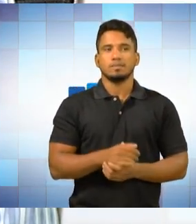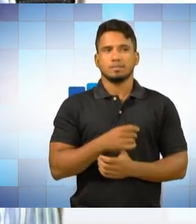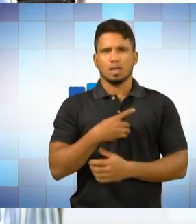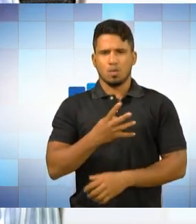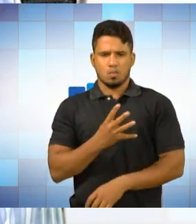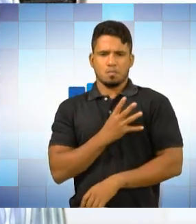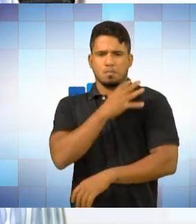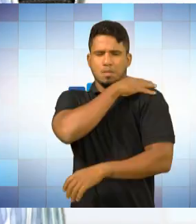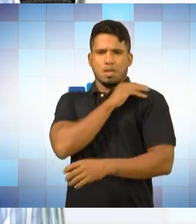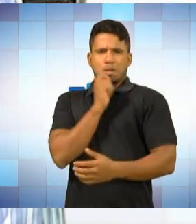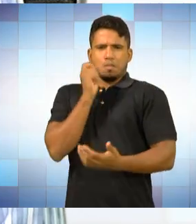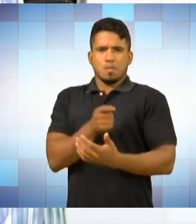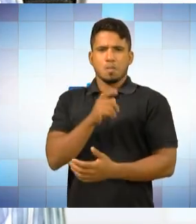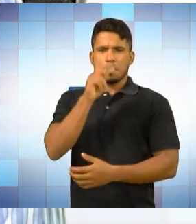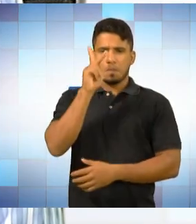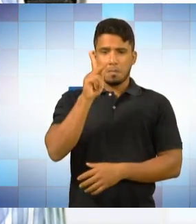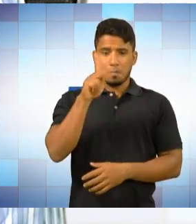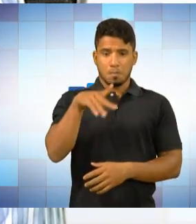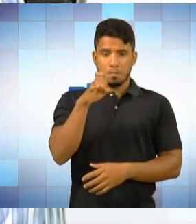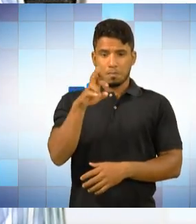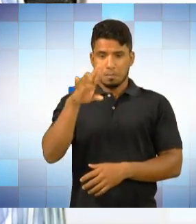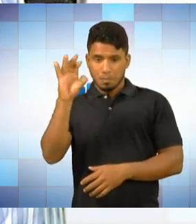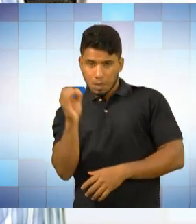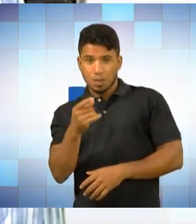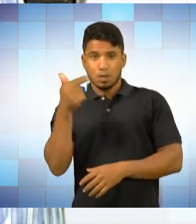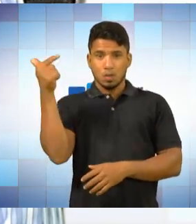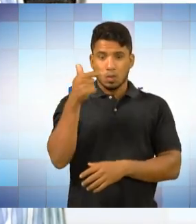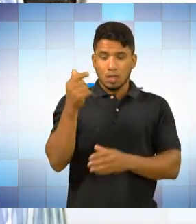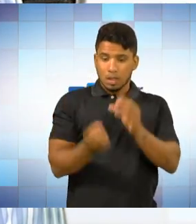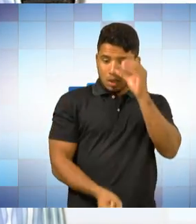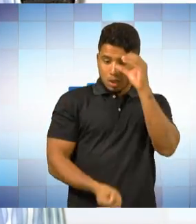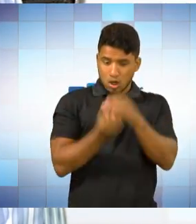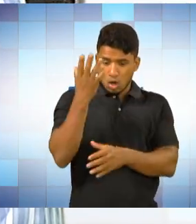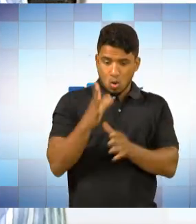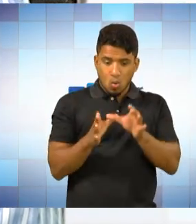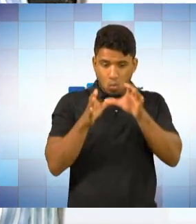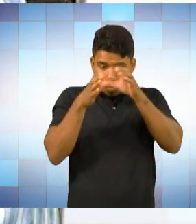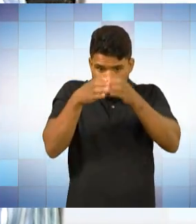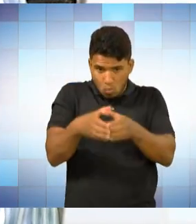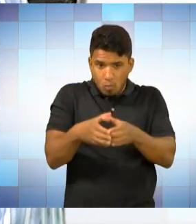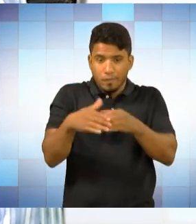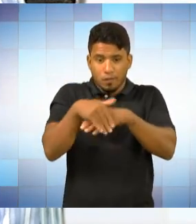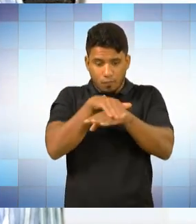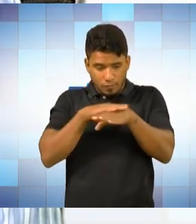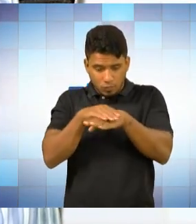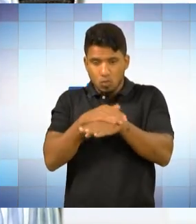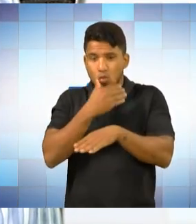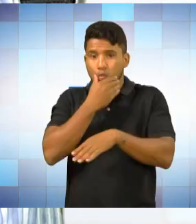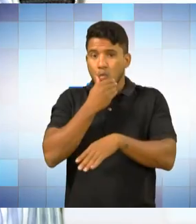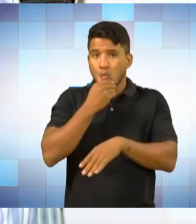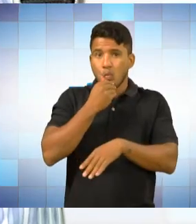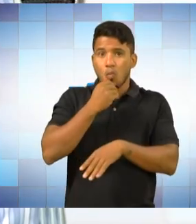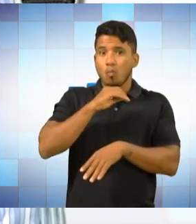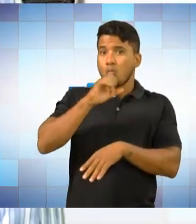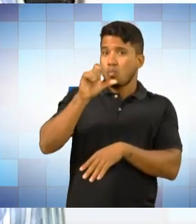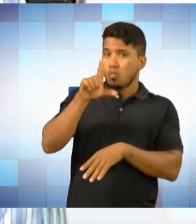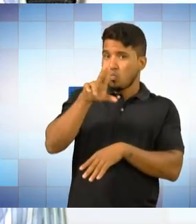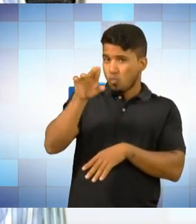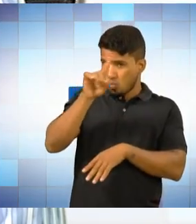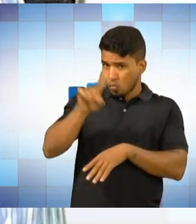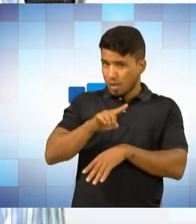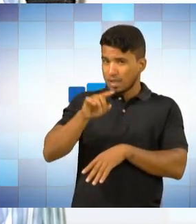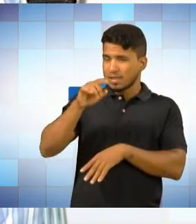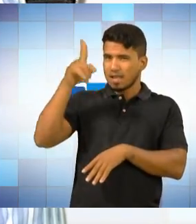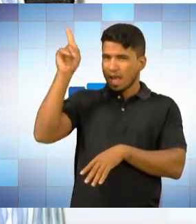Dom Pedro II resolveu criar uma instituição. E conversando com Luiz Braille,